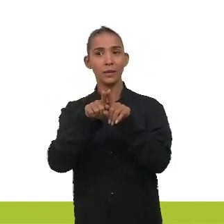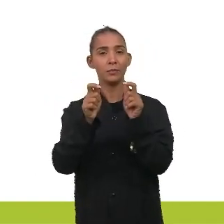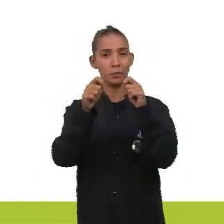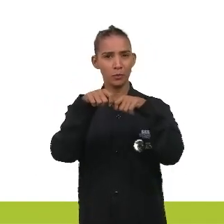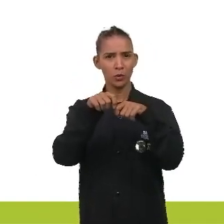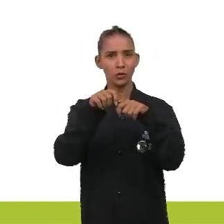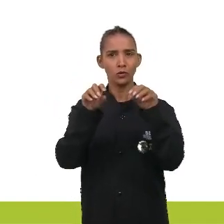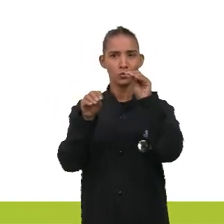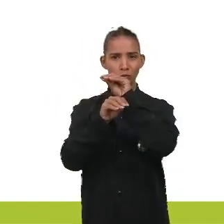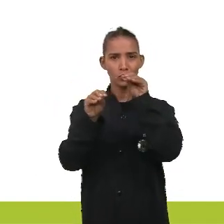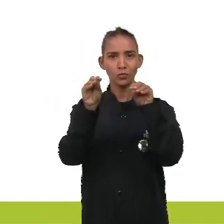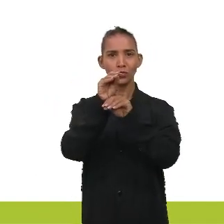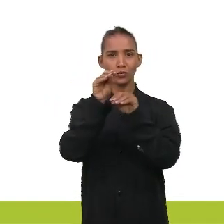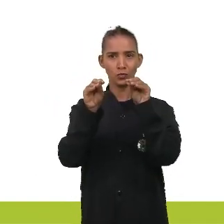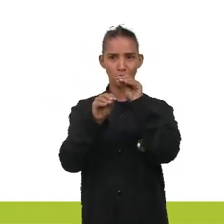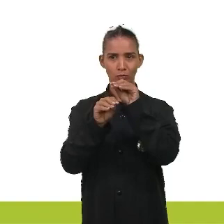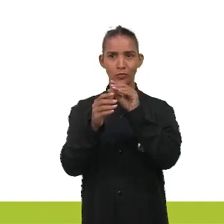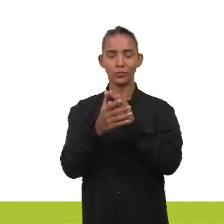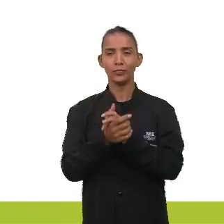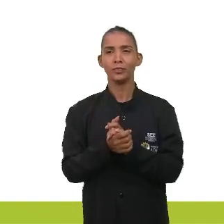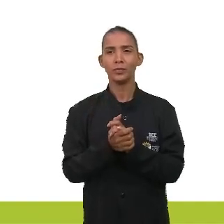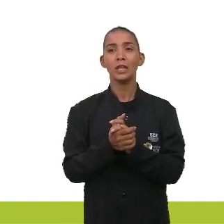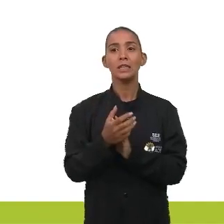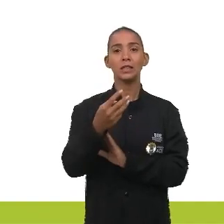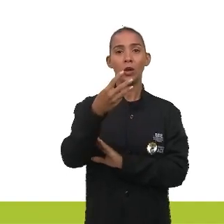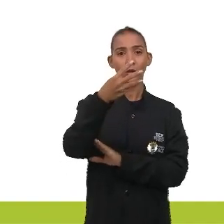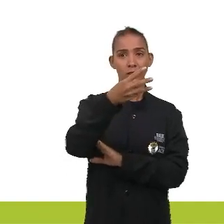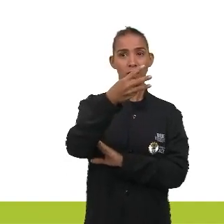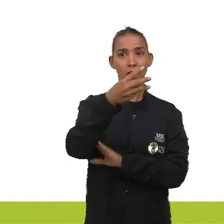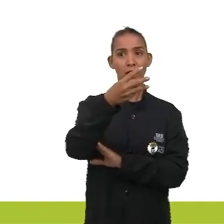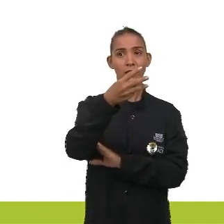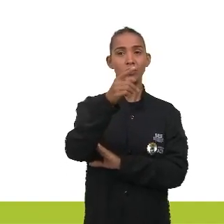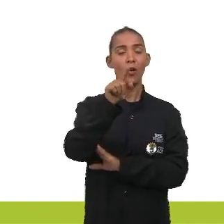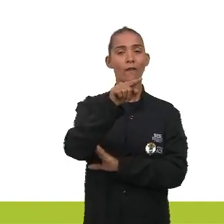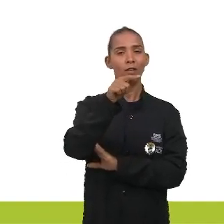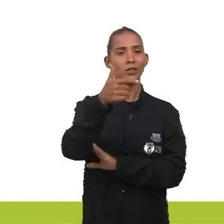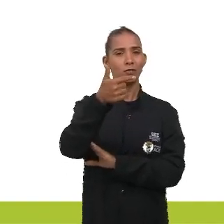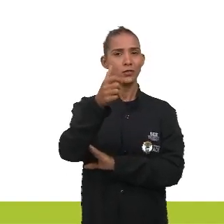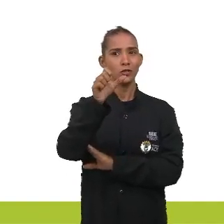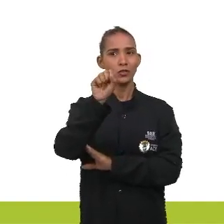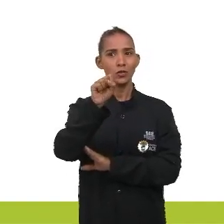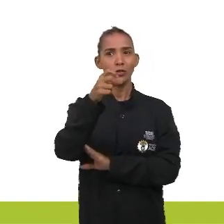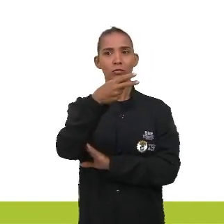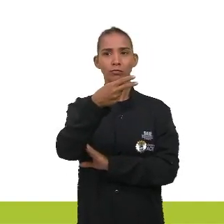3 vezes 28. Fazendo essas contas aqui, temos um total de 24,